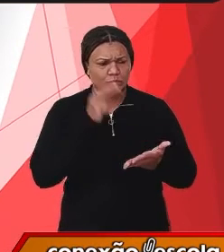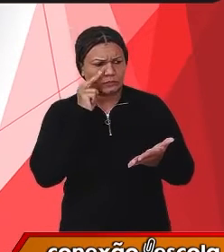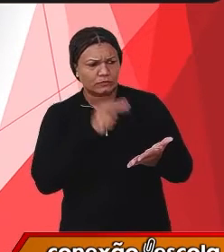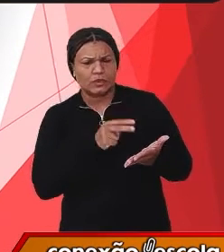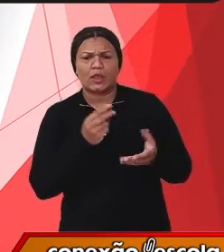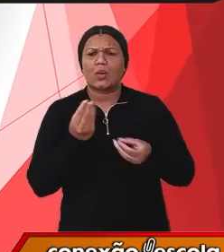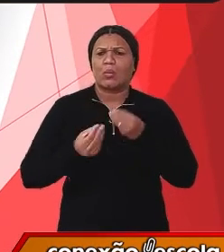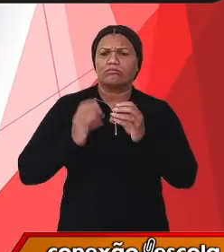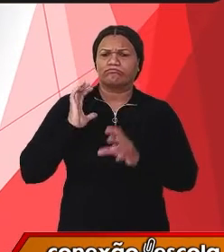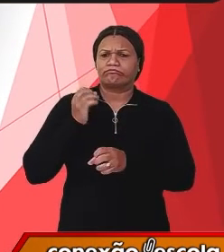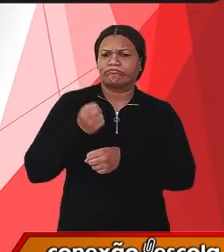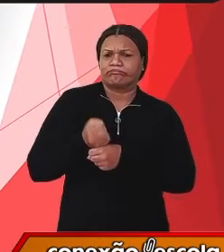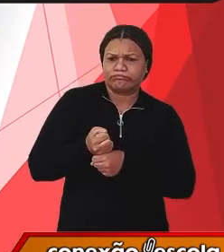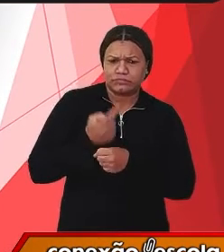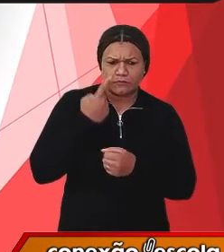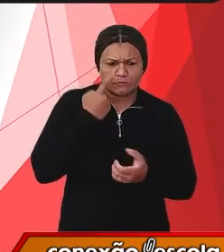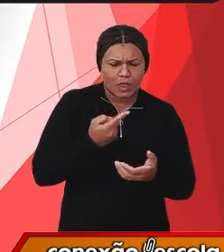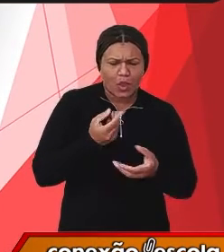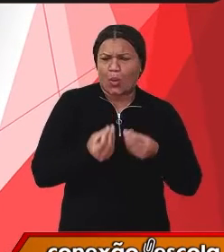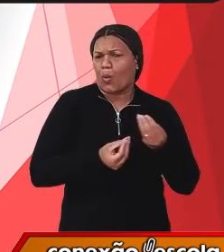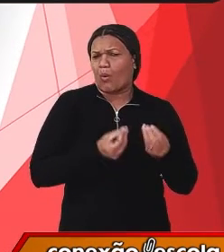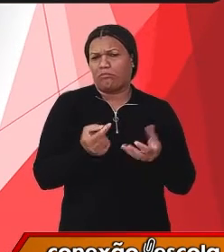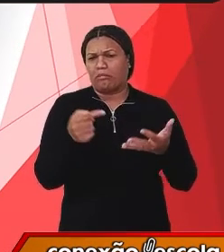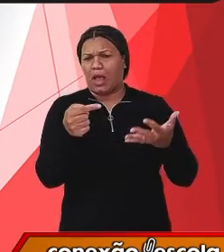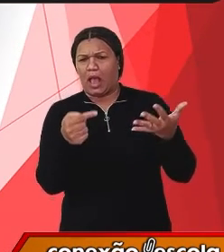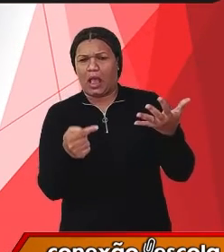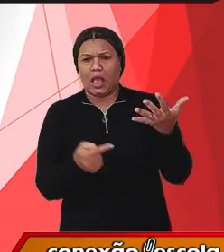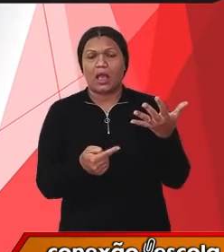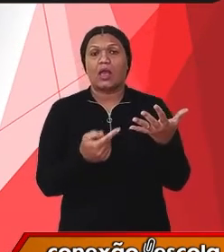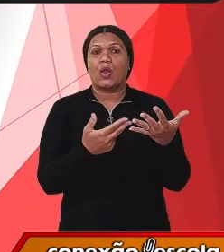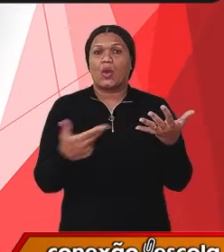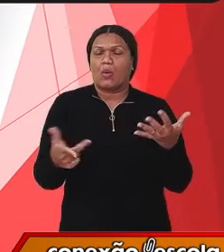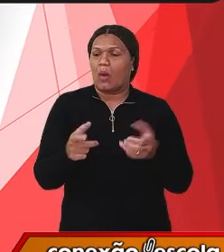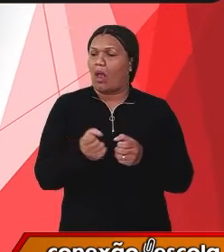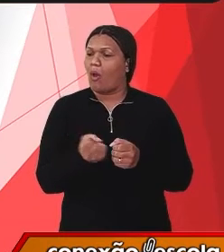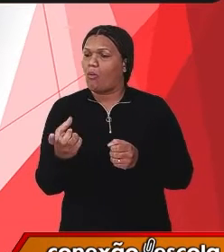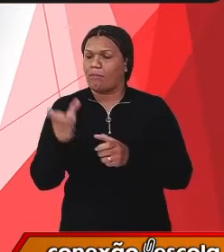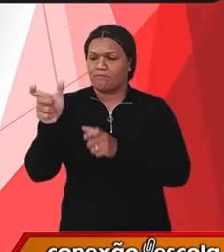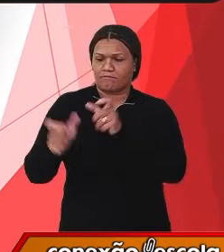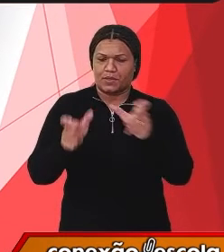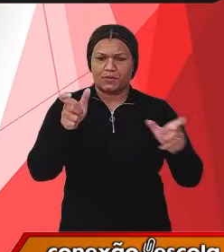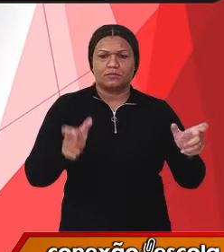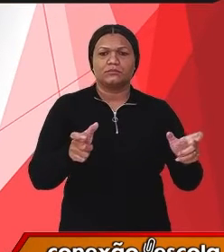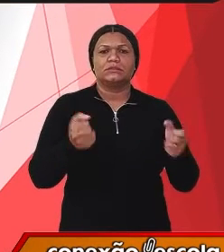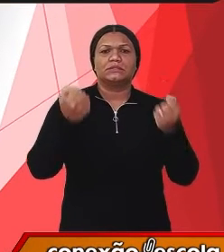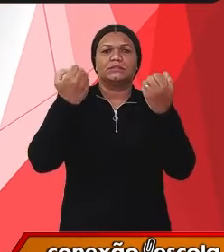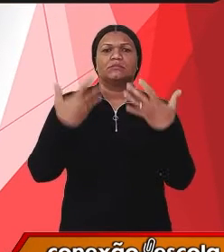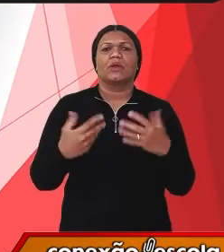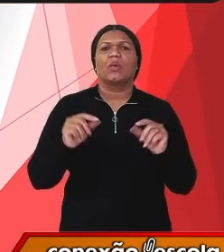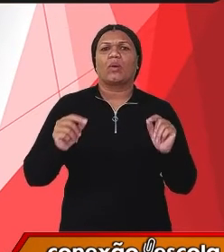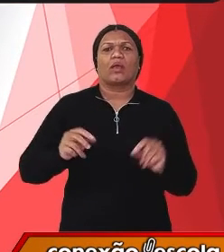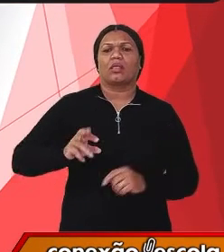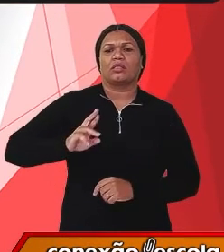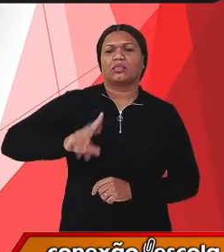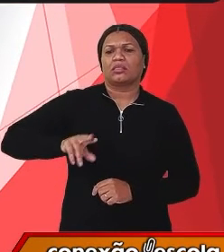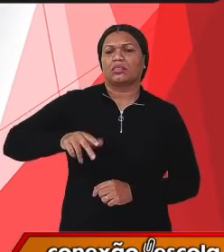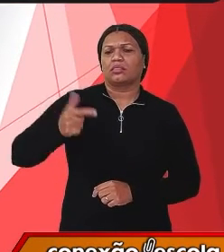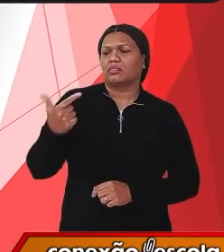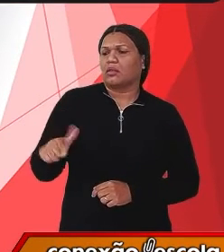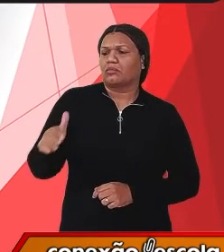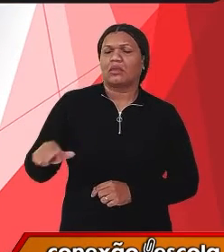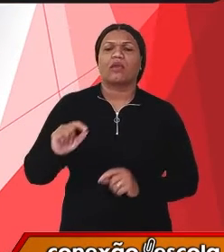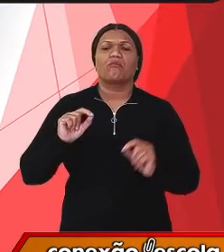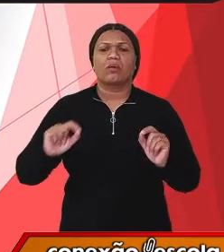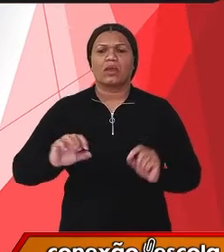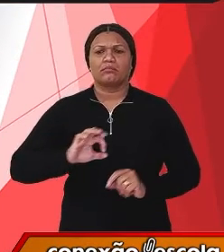esse revisionismo histórico, por parte de algumas pessoas, tem dito que não houve ditadura militar no